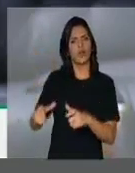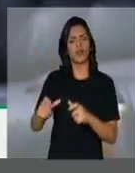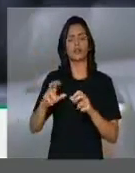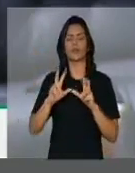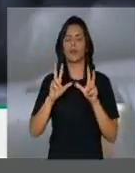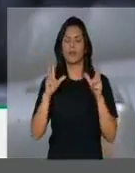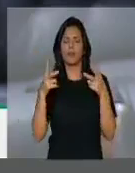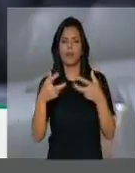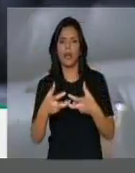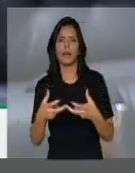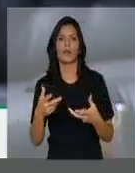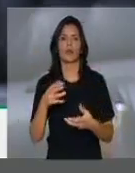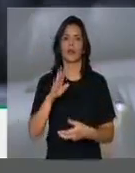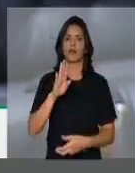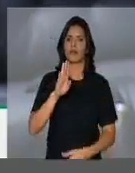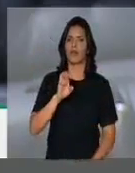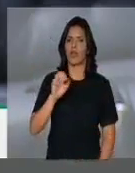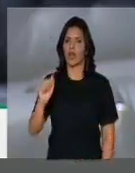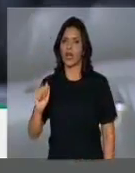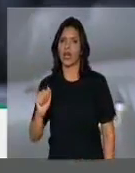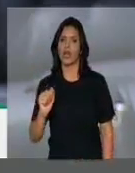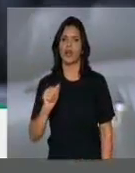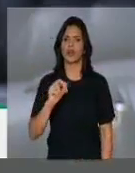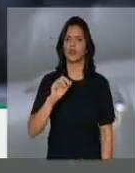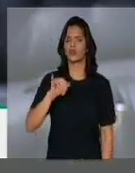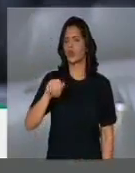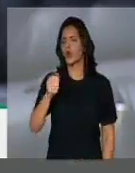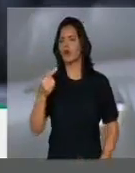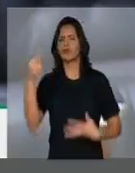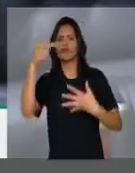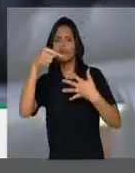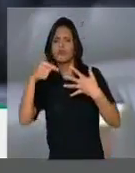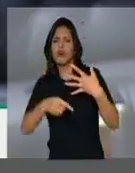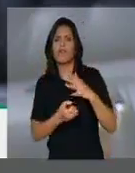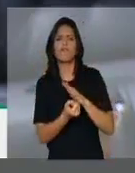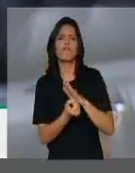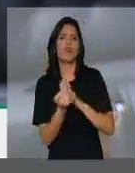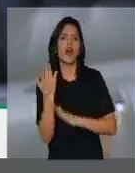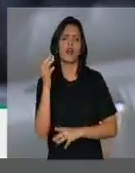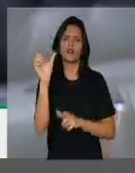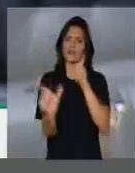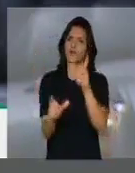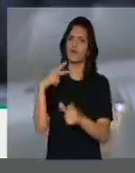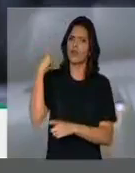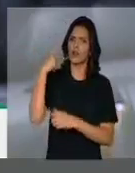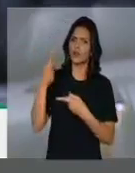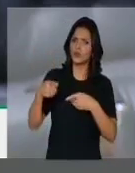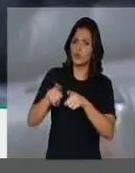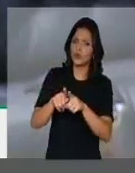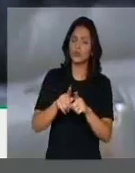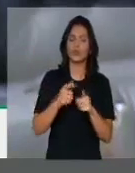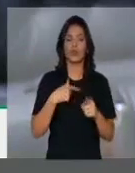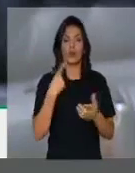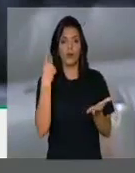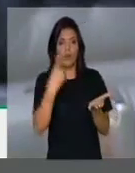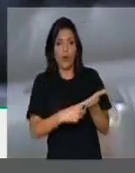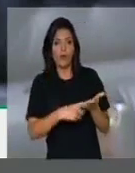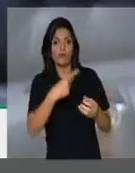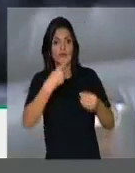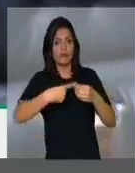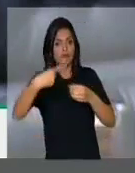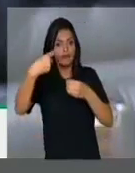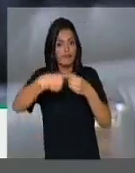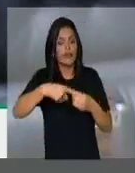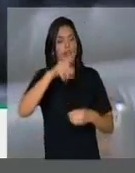o Bernardo, Beá, João Rocha, todos eles, pelo compromisso com a cidade. Temos feito um conjunto de ações do